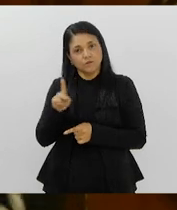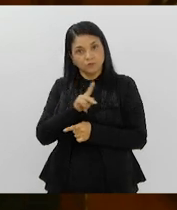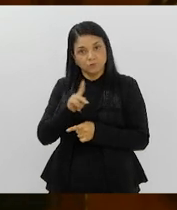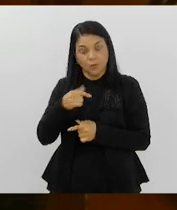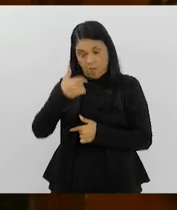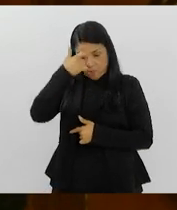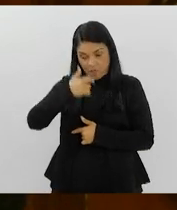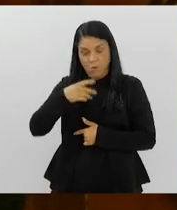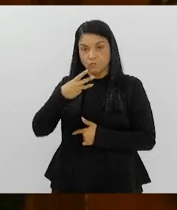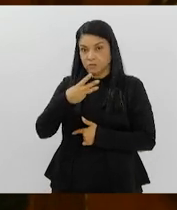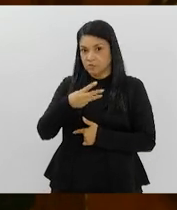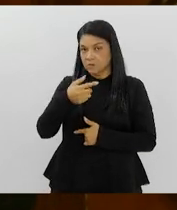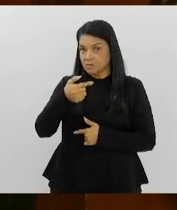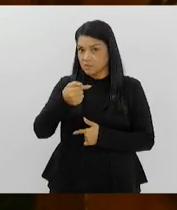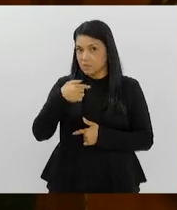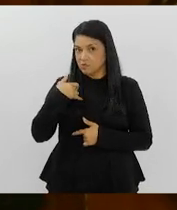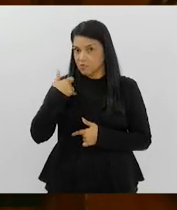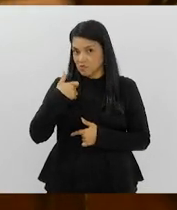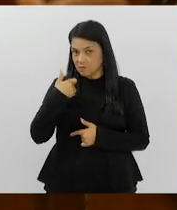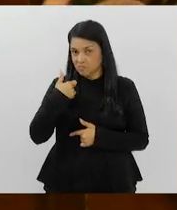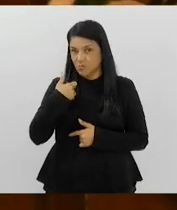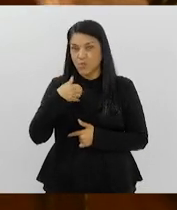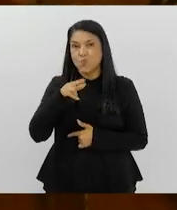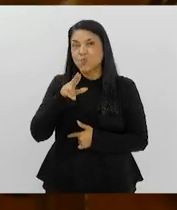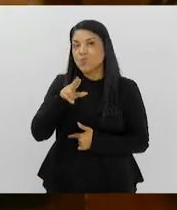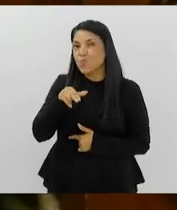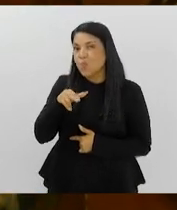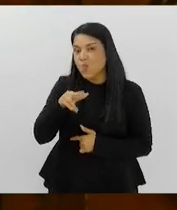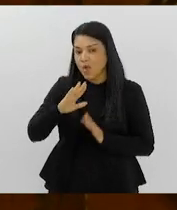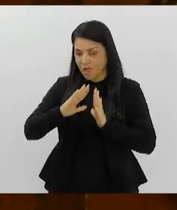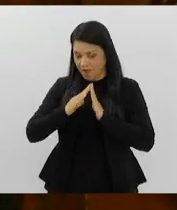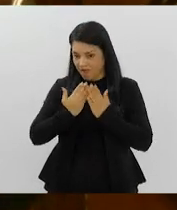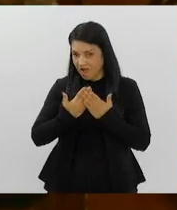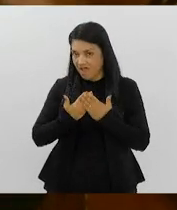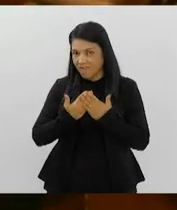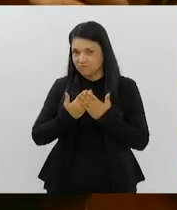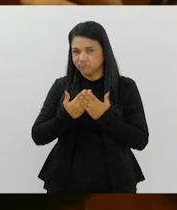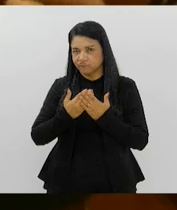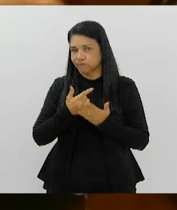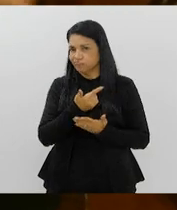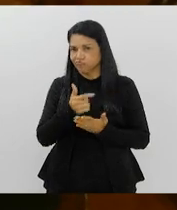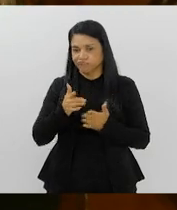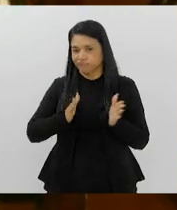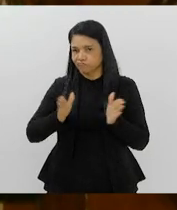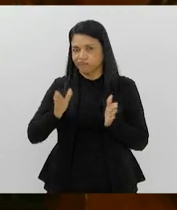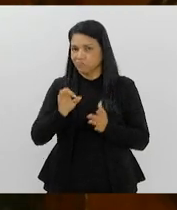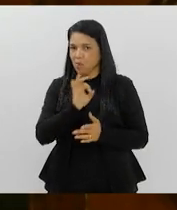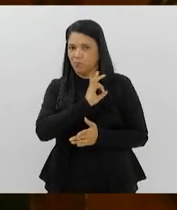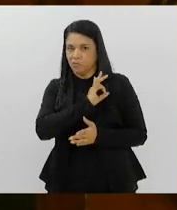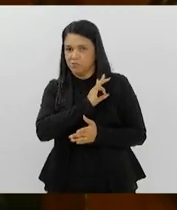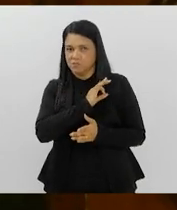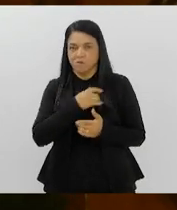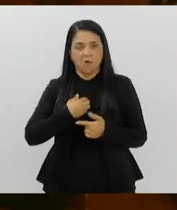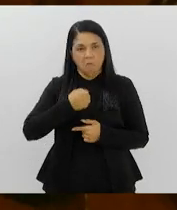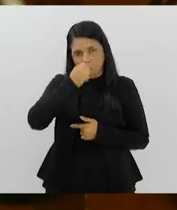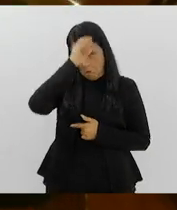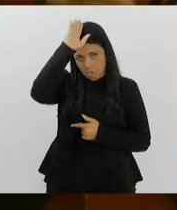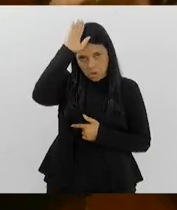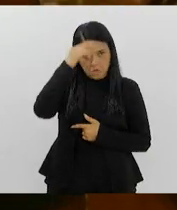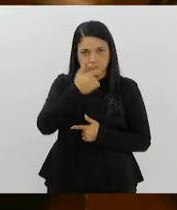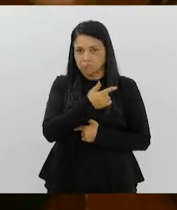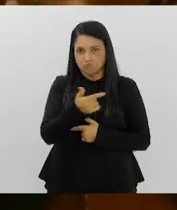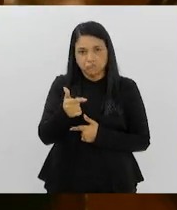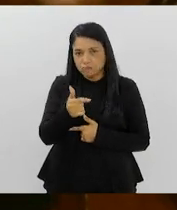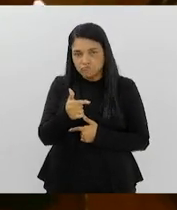anos, e nunca em minha vida escolar tive acesso a um policial militar, a um bombeiro militar,